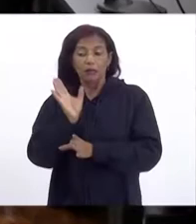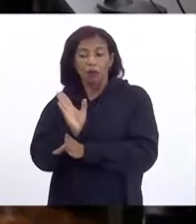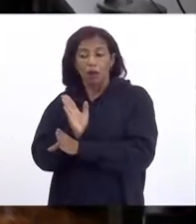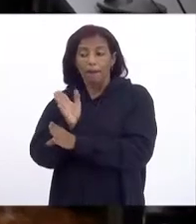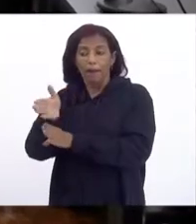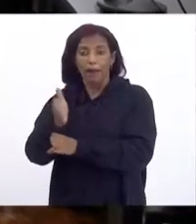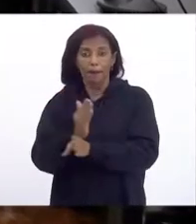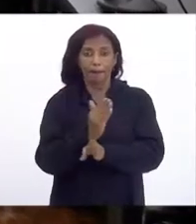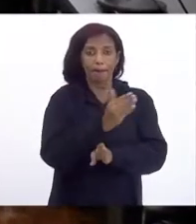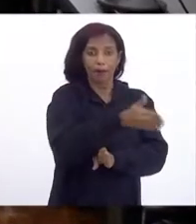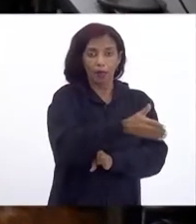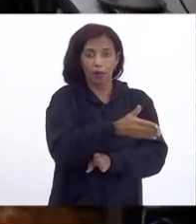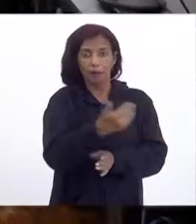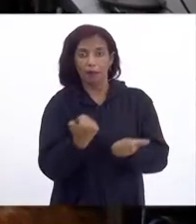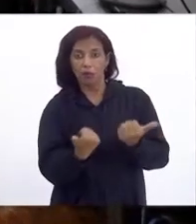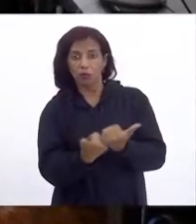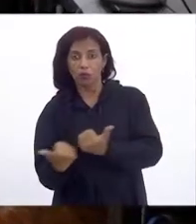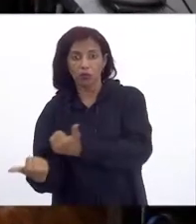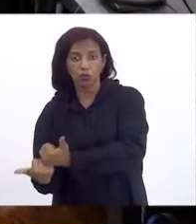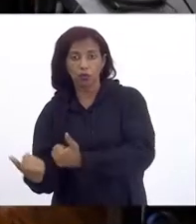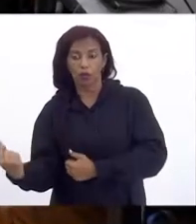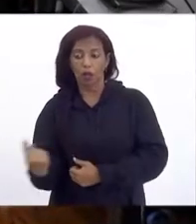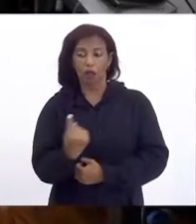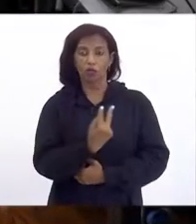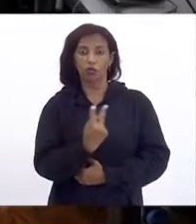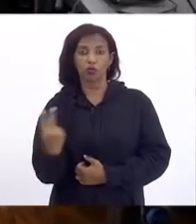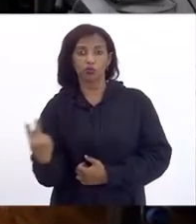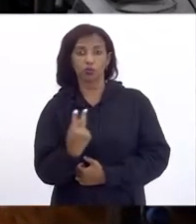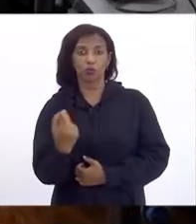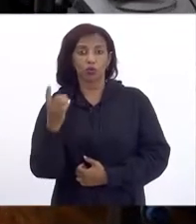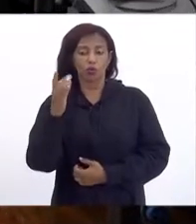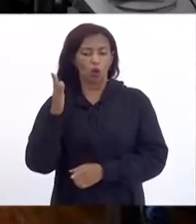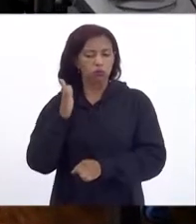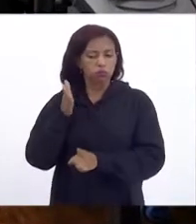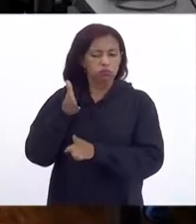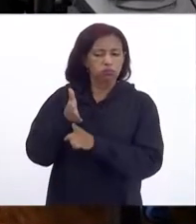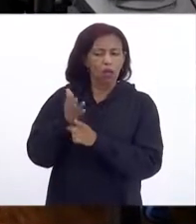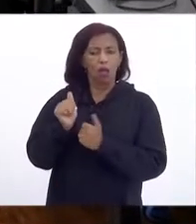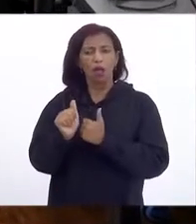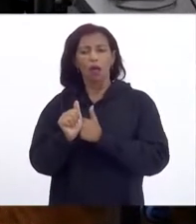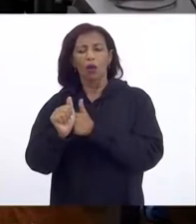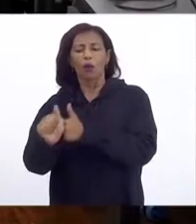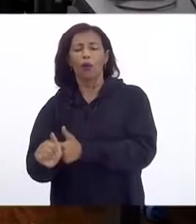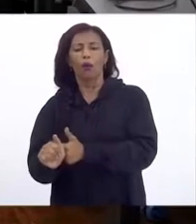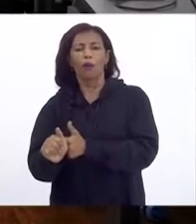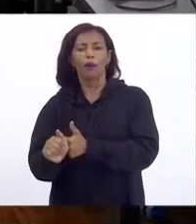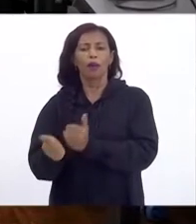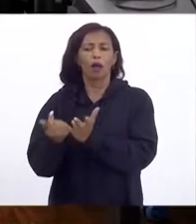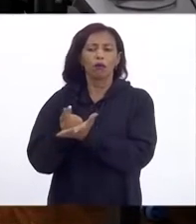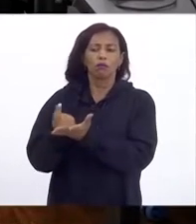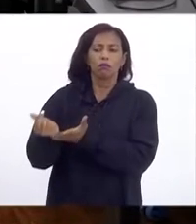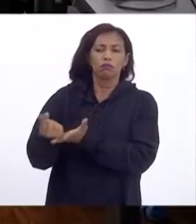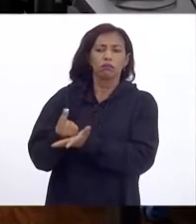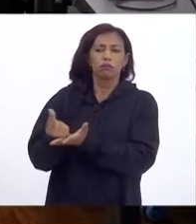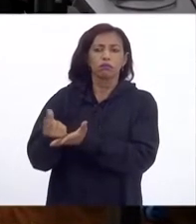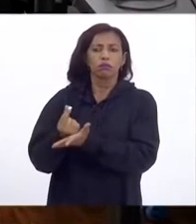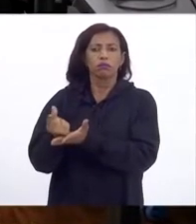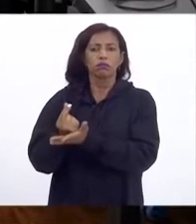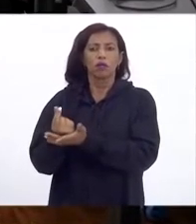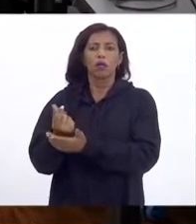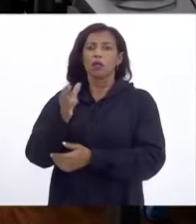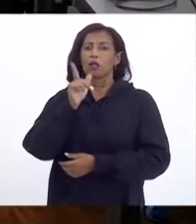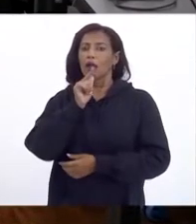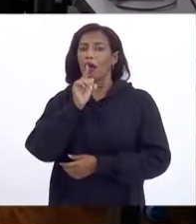específica para a subcomissão. Ela vai única e exclusivamente acompanhar os investimentos da